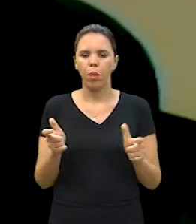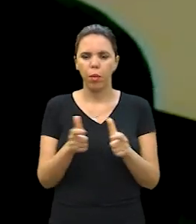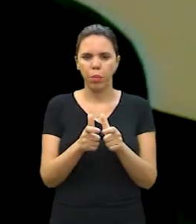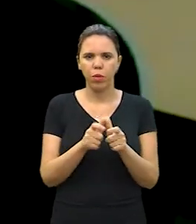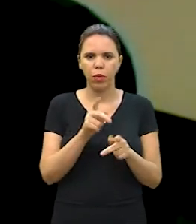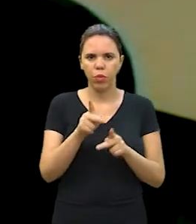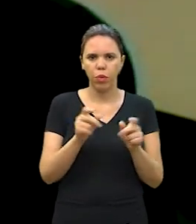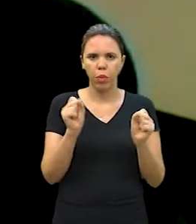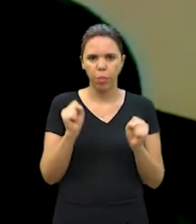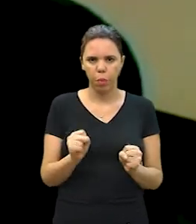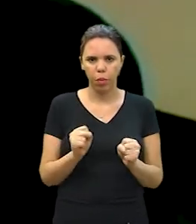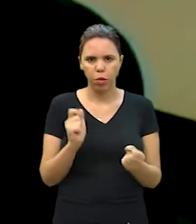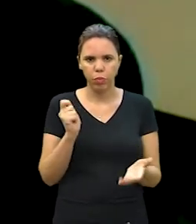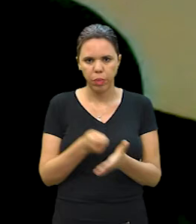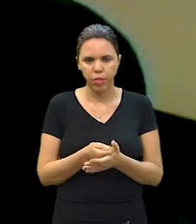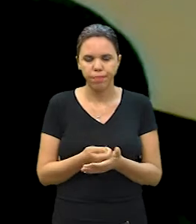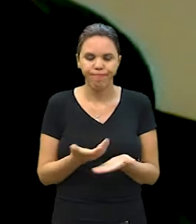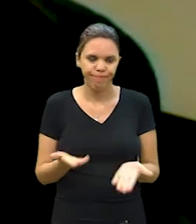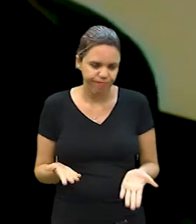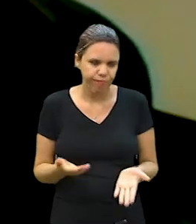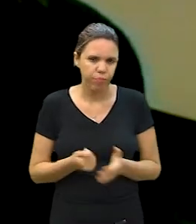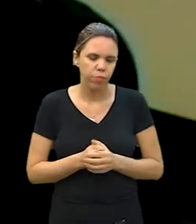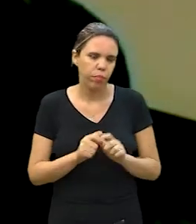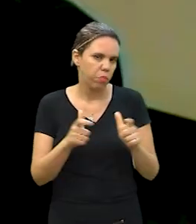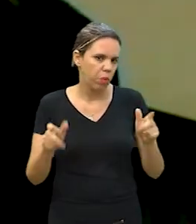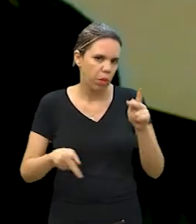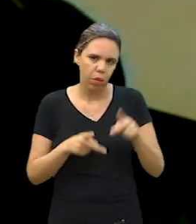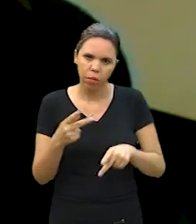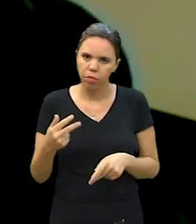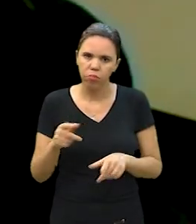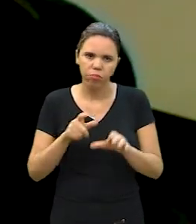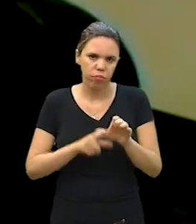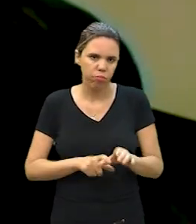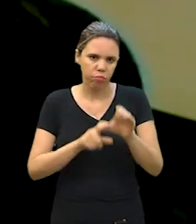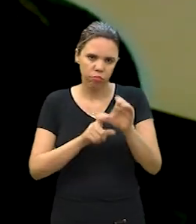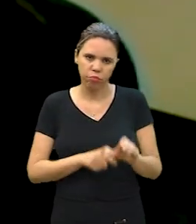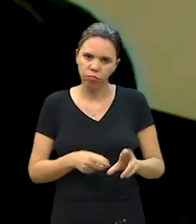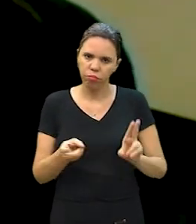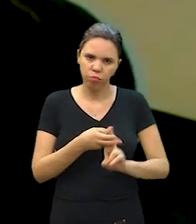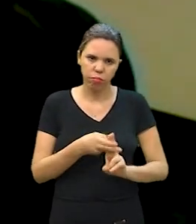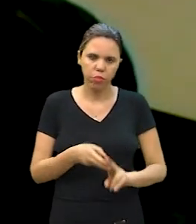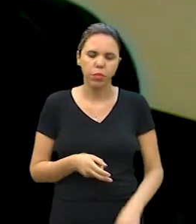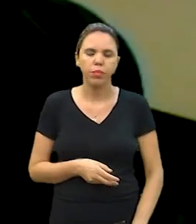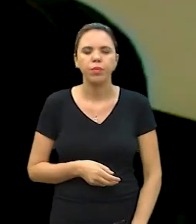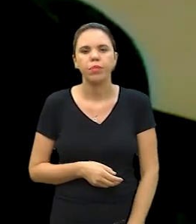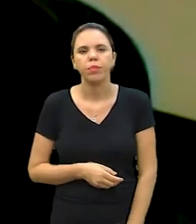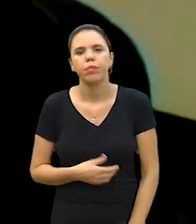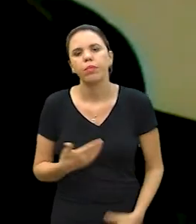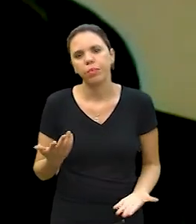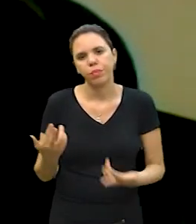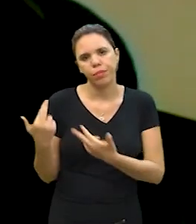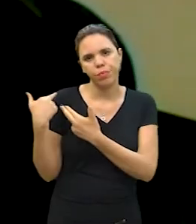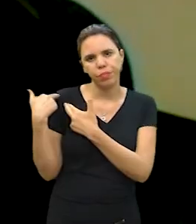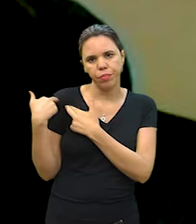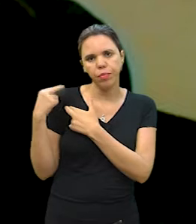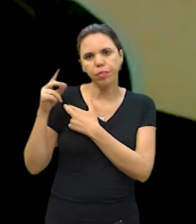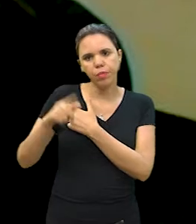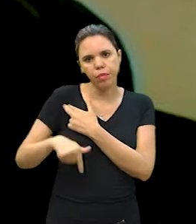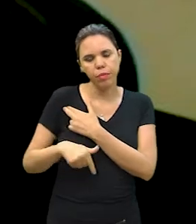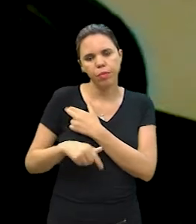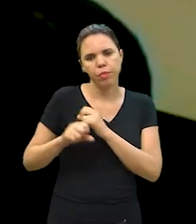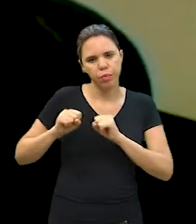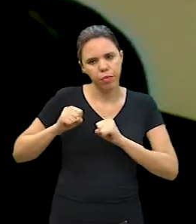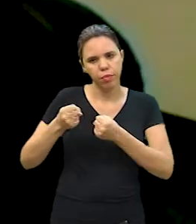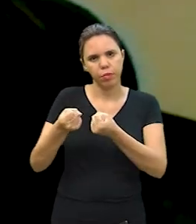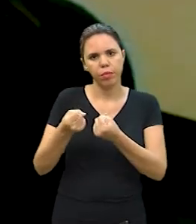muito pequena da sociedade que tem acesso, a maioria depende do serviço público. Então, acho que a